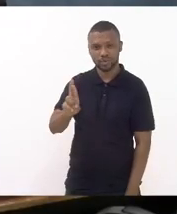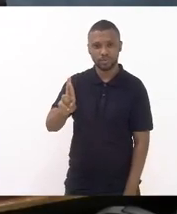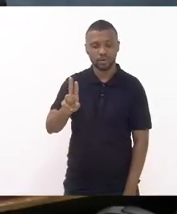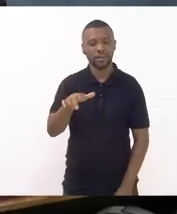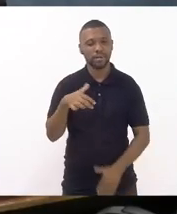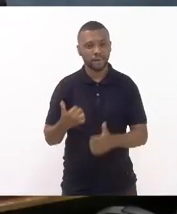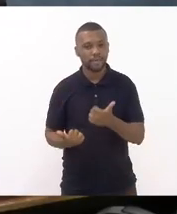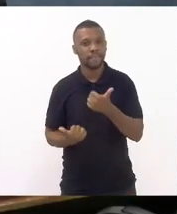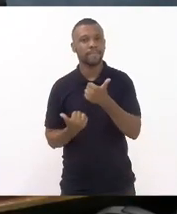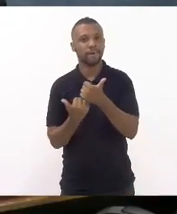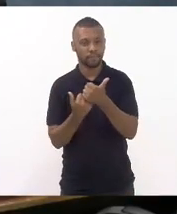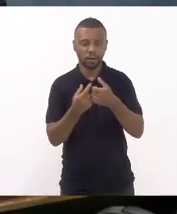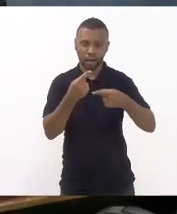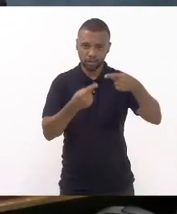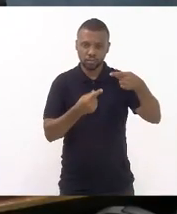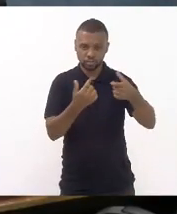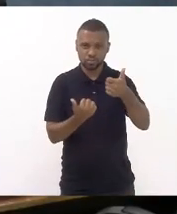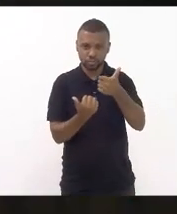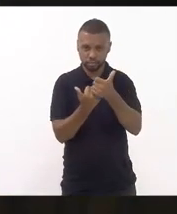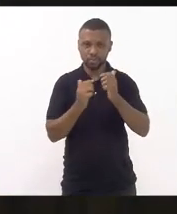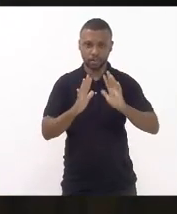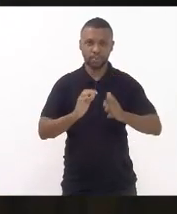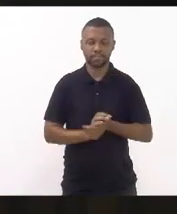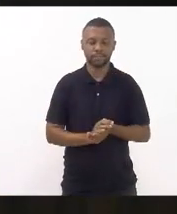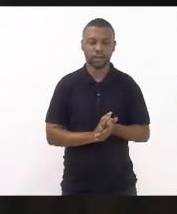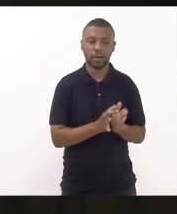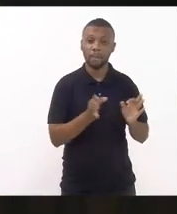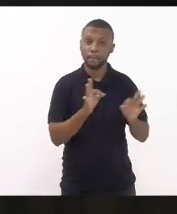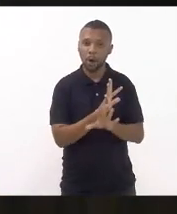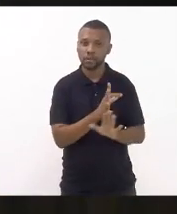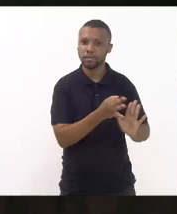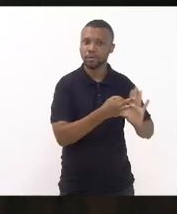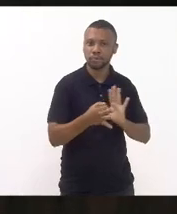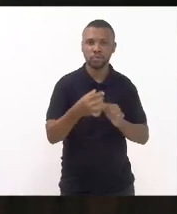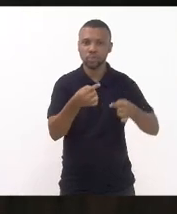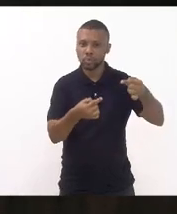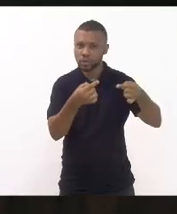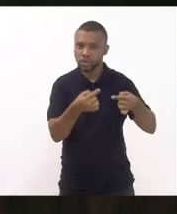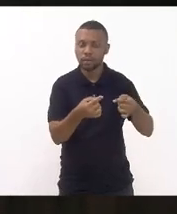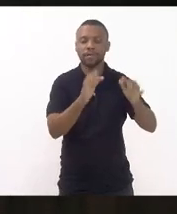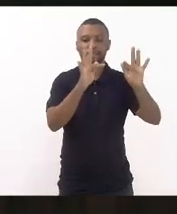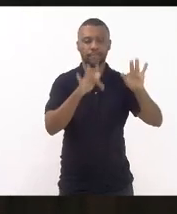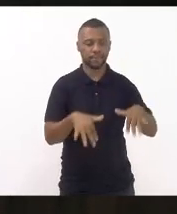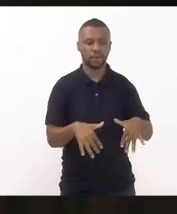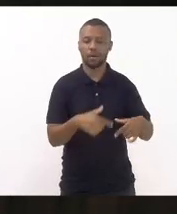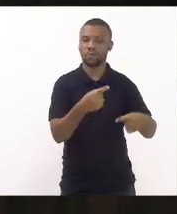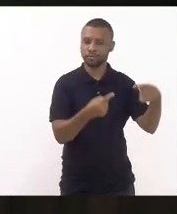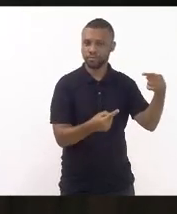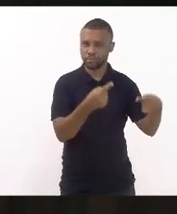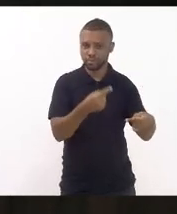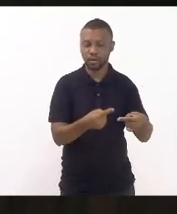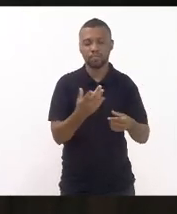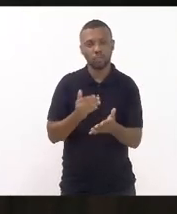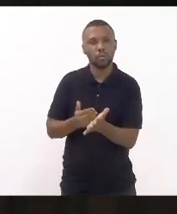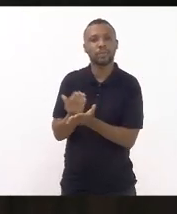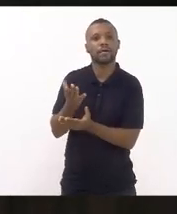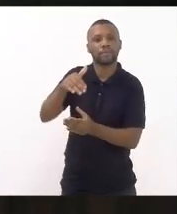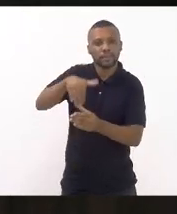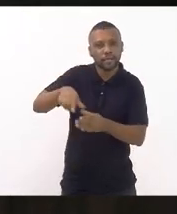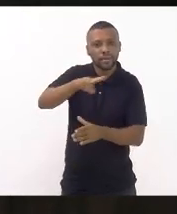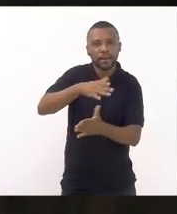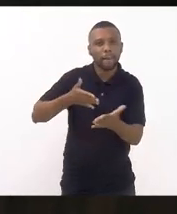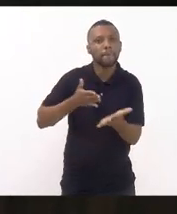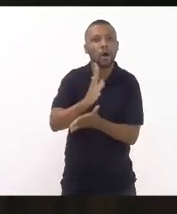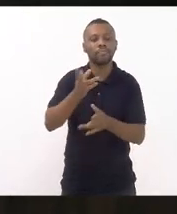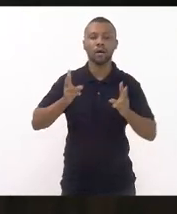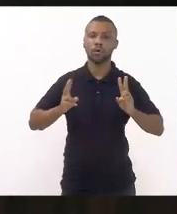Favorável à tramitação. Com os pareceres emitidos em discussão, não havendo quem queira discutir, encerrada a discussão. Em votação, os senhores que aprovam, pelas